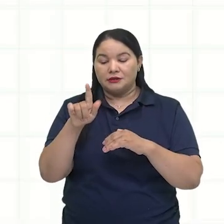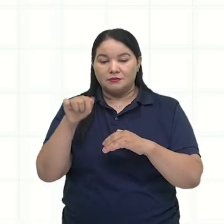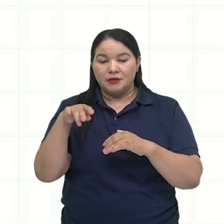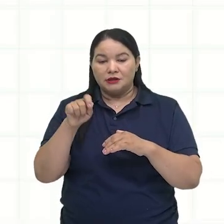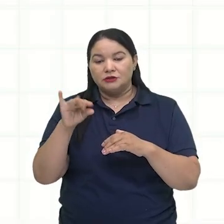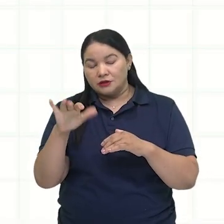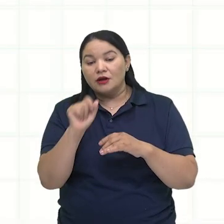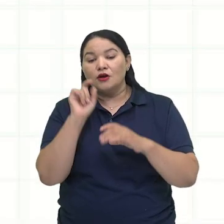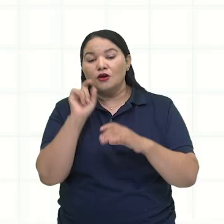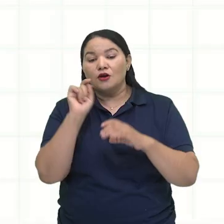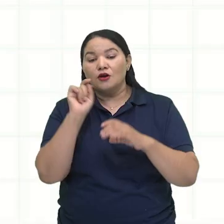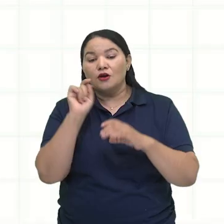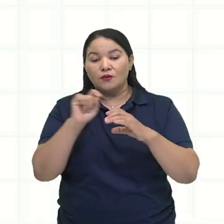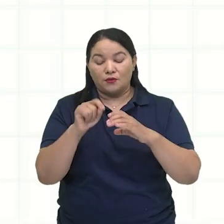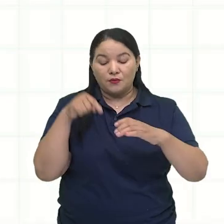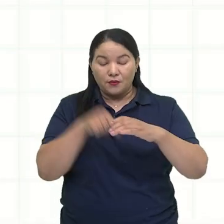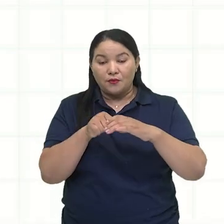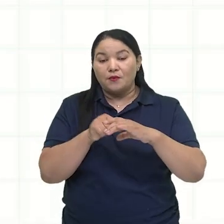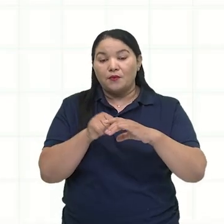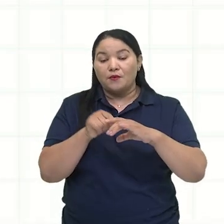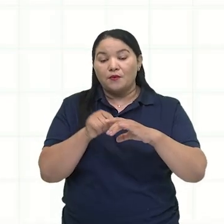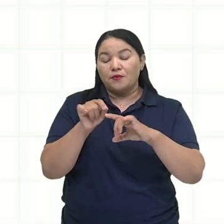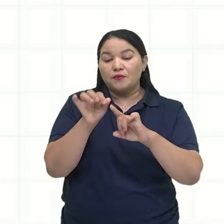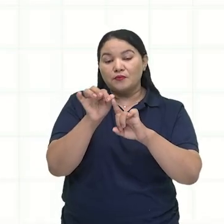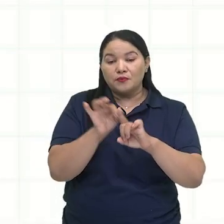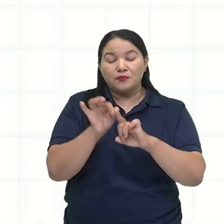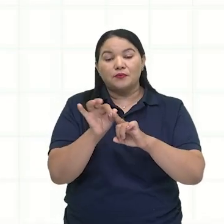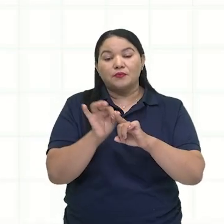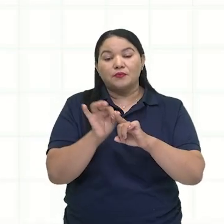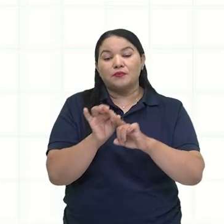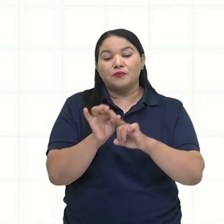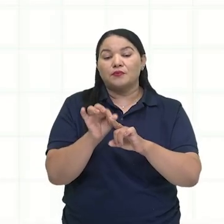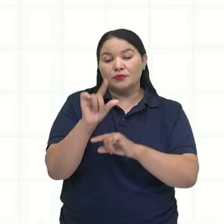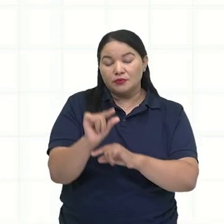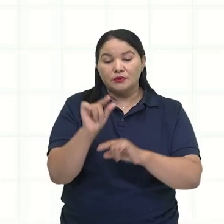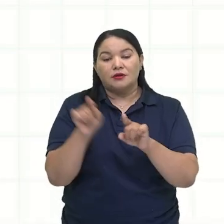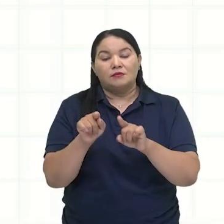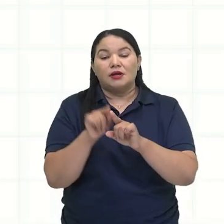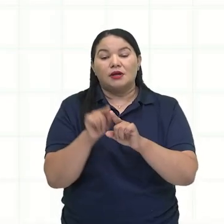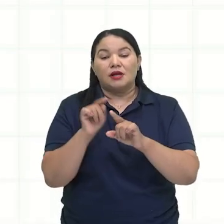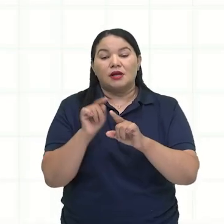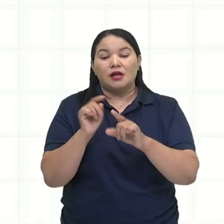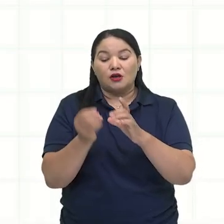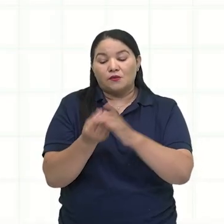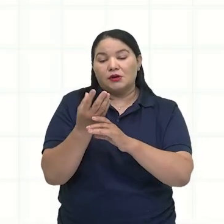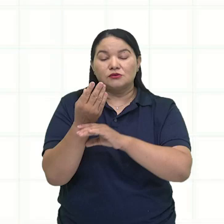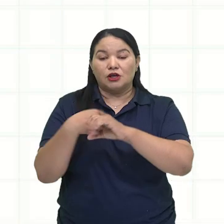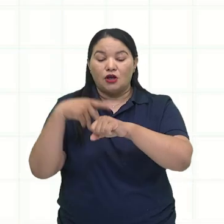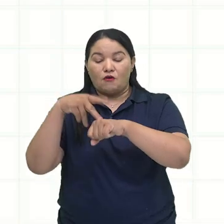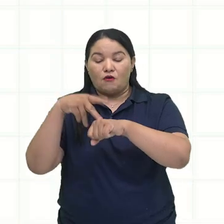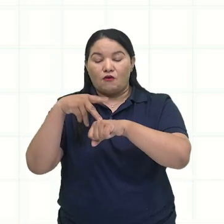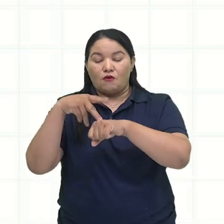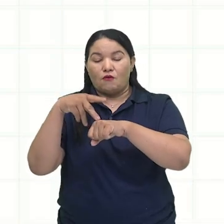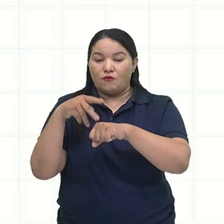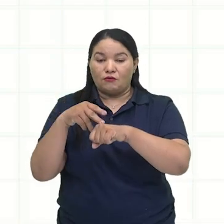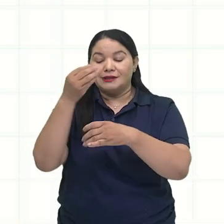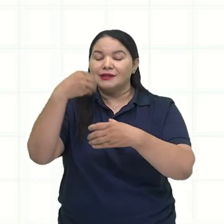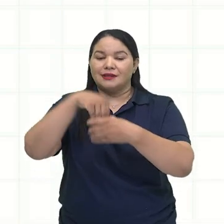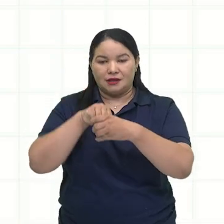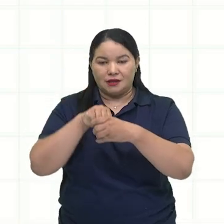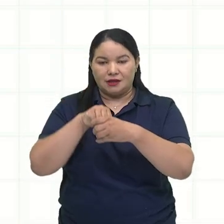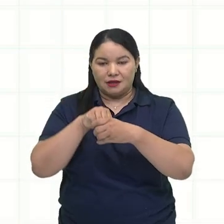o magma se resfriando, nós vamos ter as rochas ígneas intrusivas, elas estão